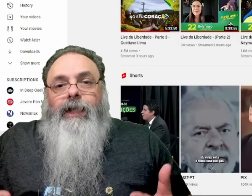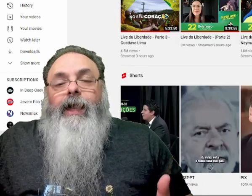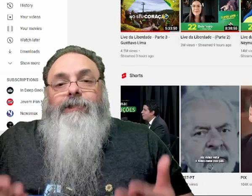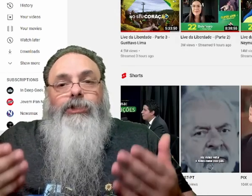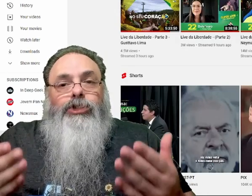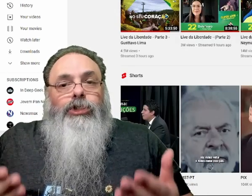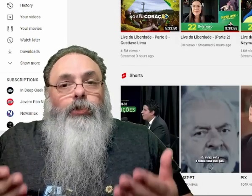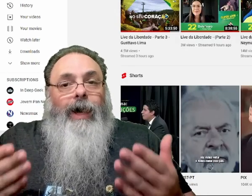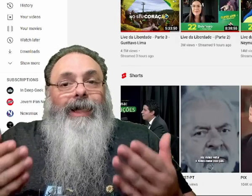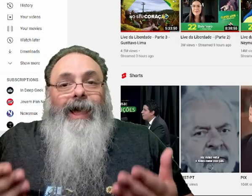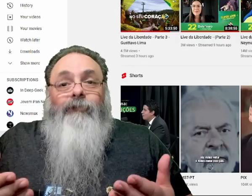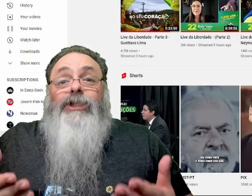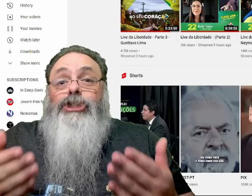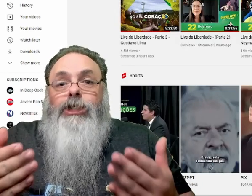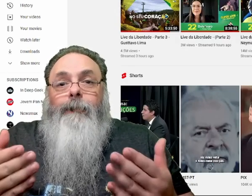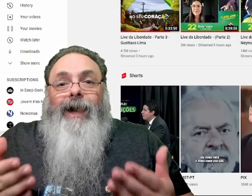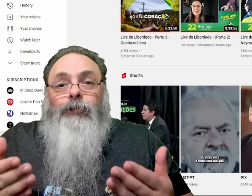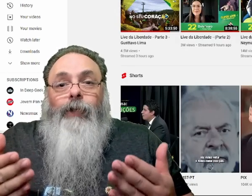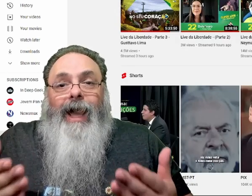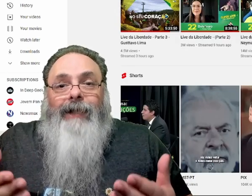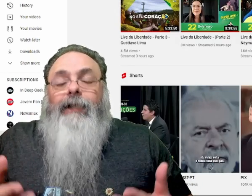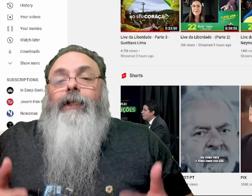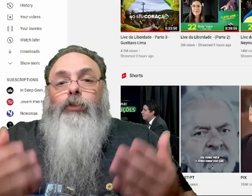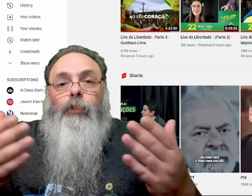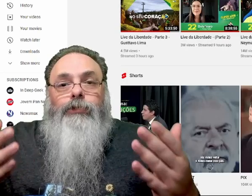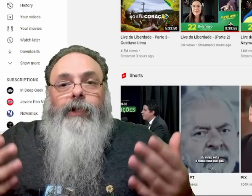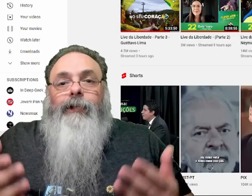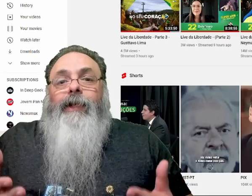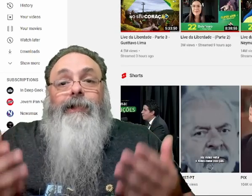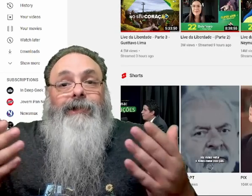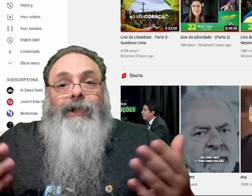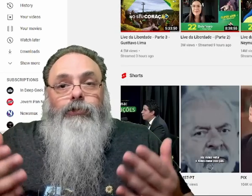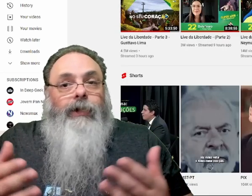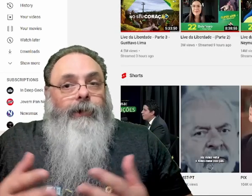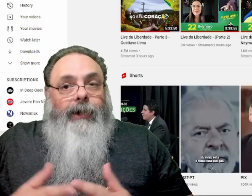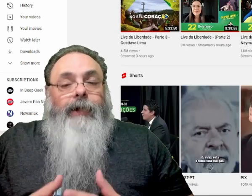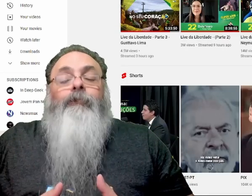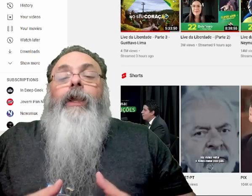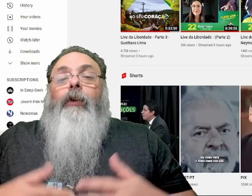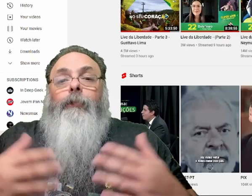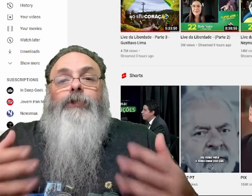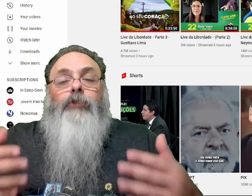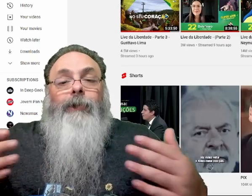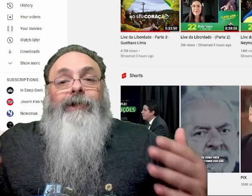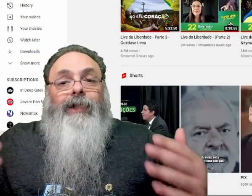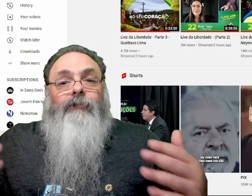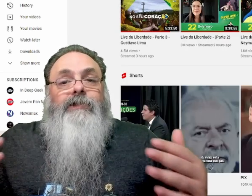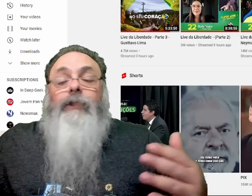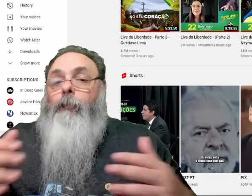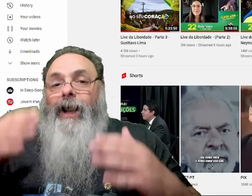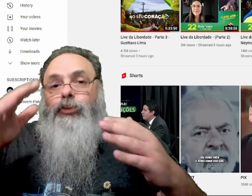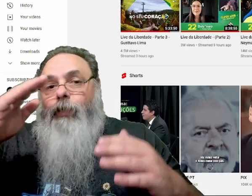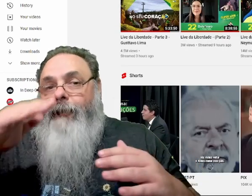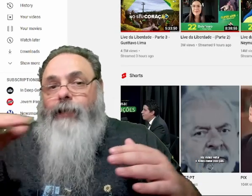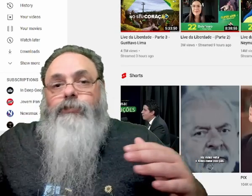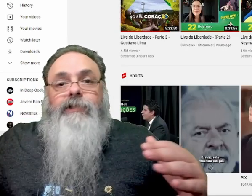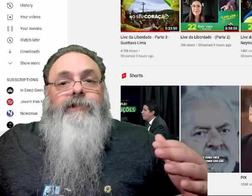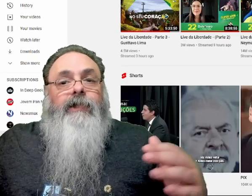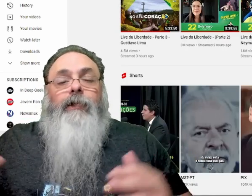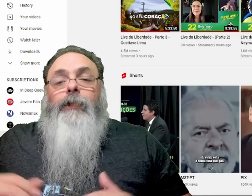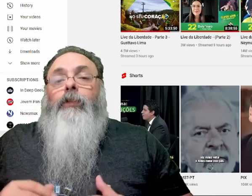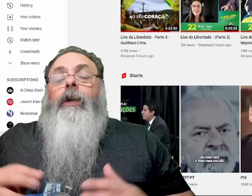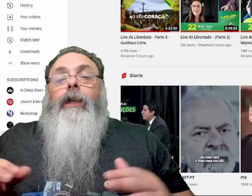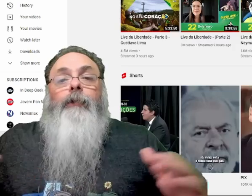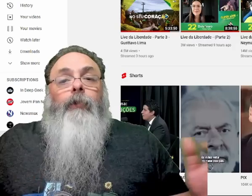pessoas assistindo a Live de madrugada duas horas da manhã três horas da manhã o pessoal Manteve você não baixou abaixo